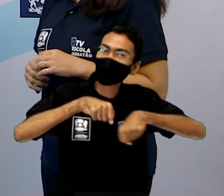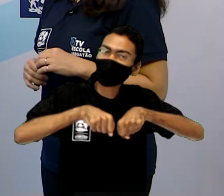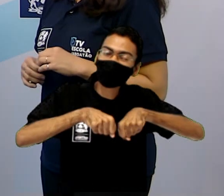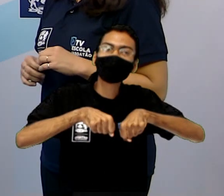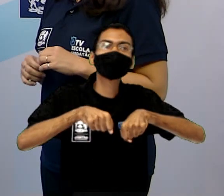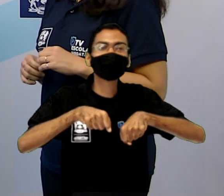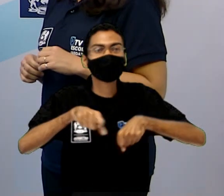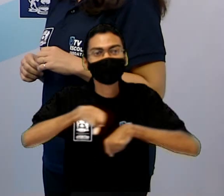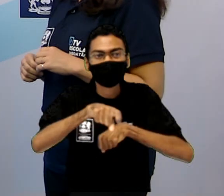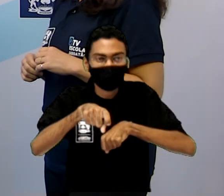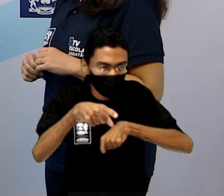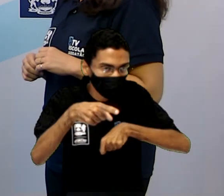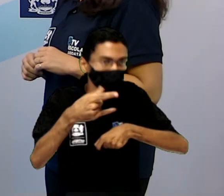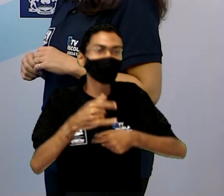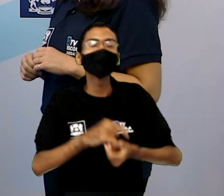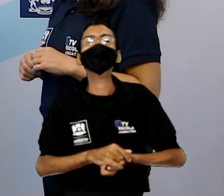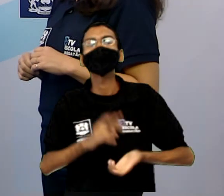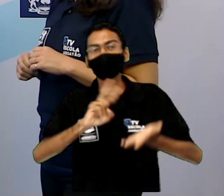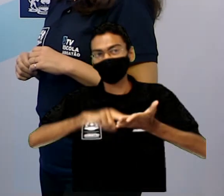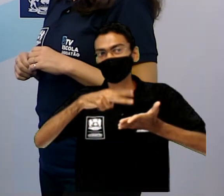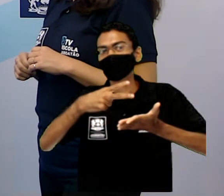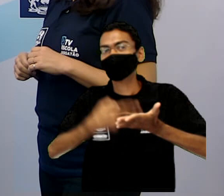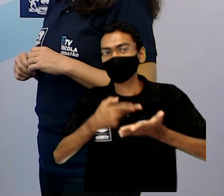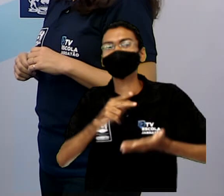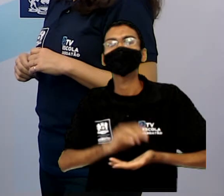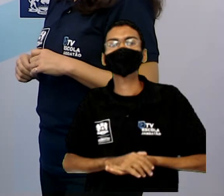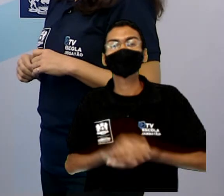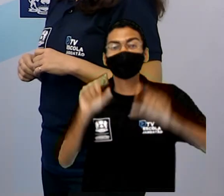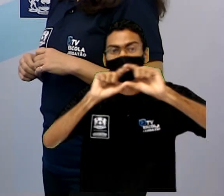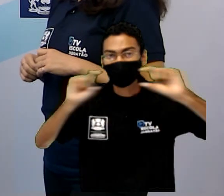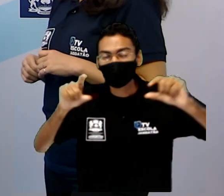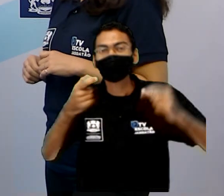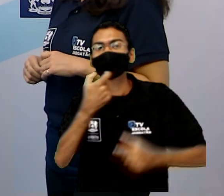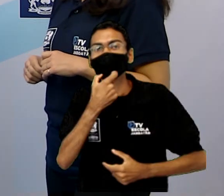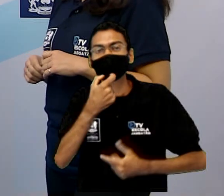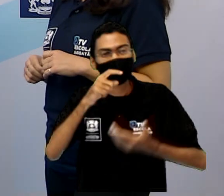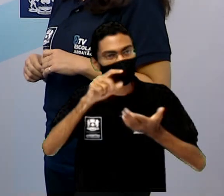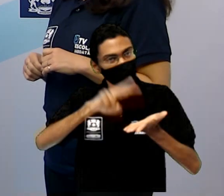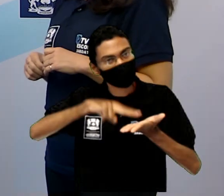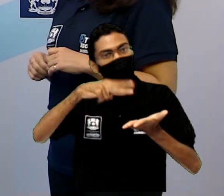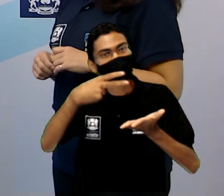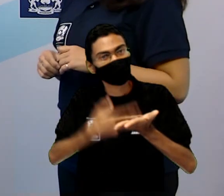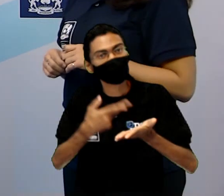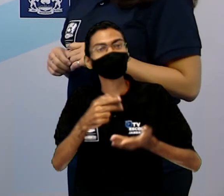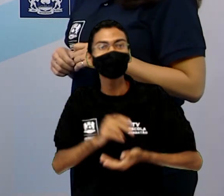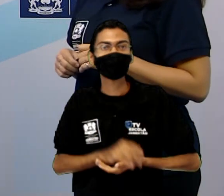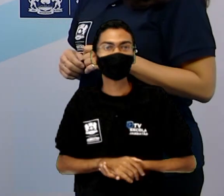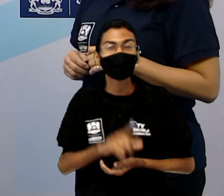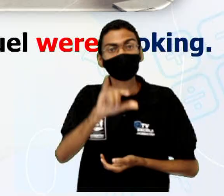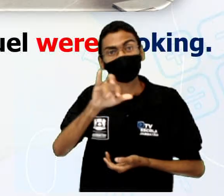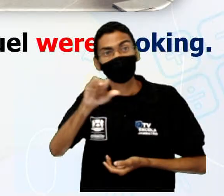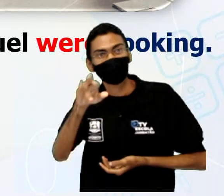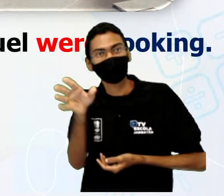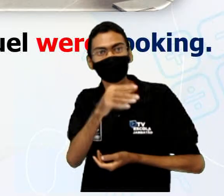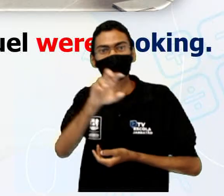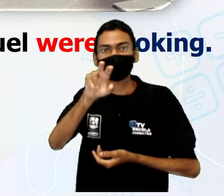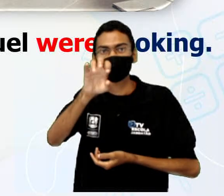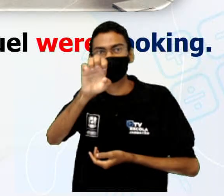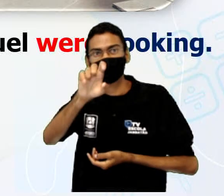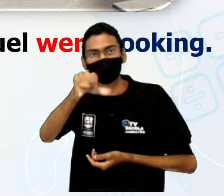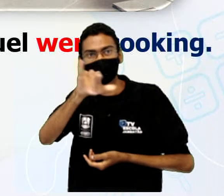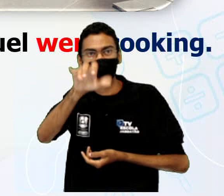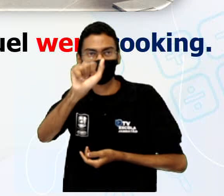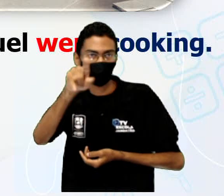Laura and Zaqueu were cooking. Laura e Zaqueu estavam